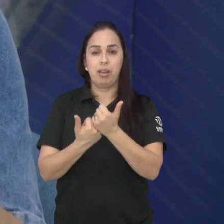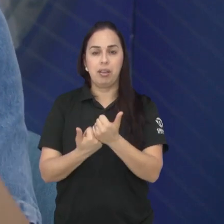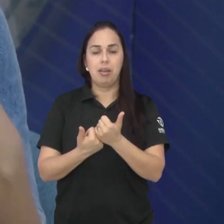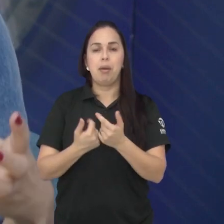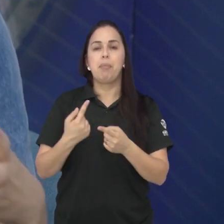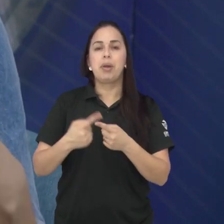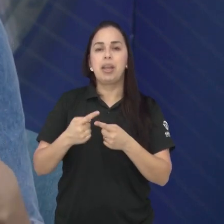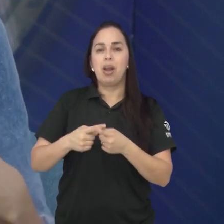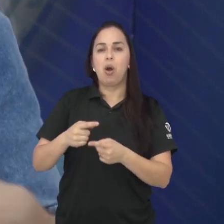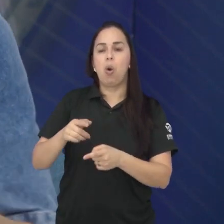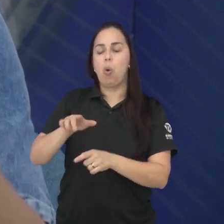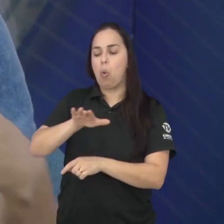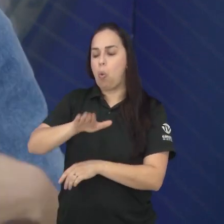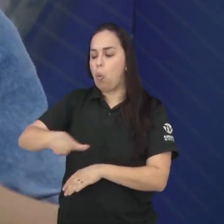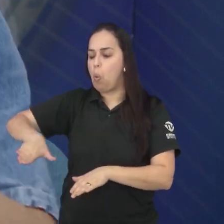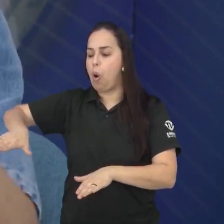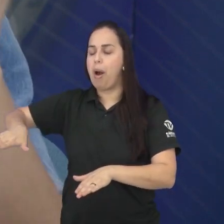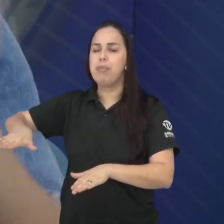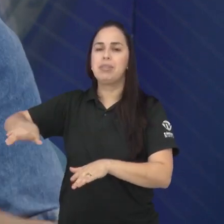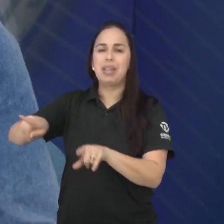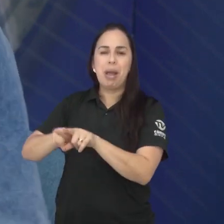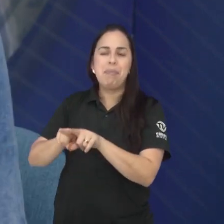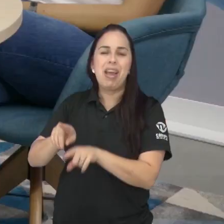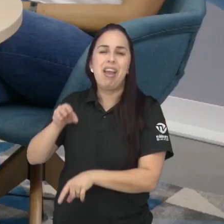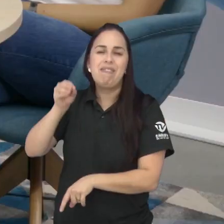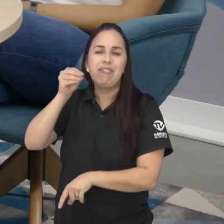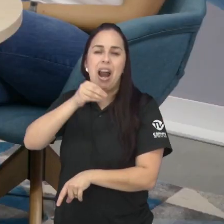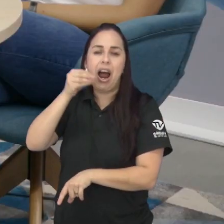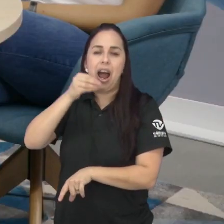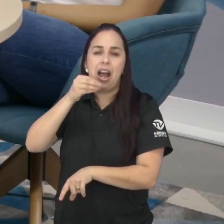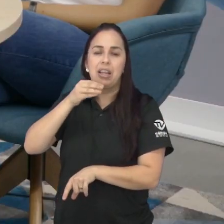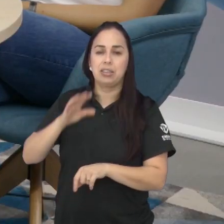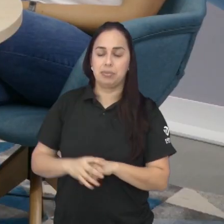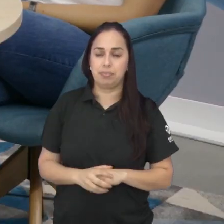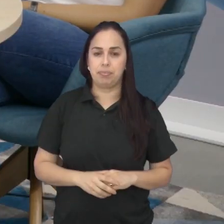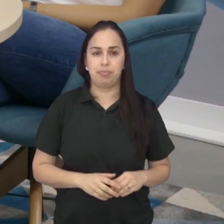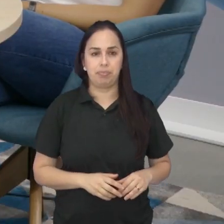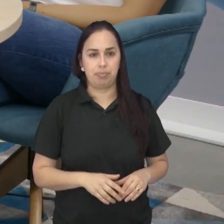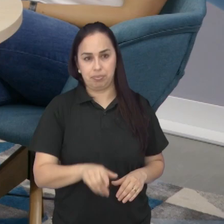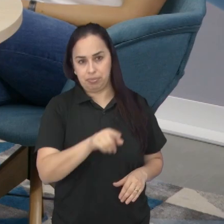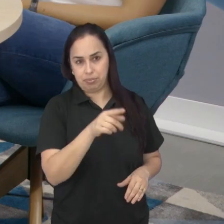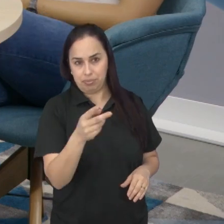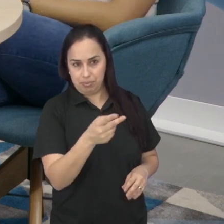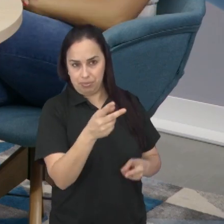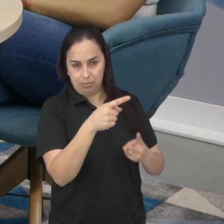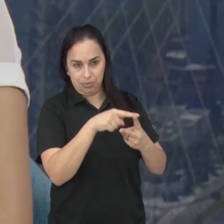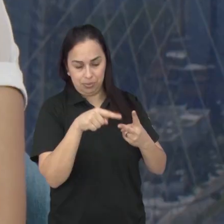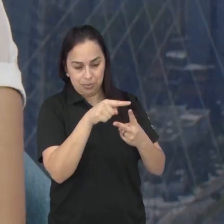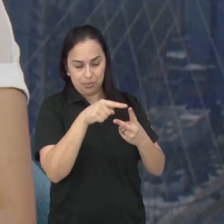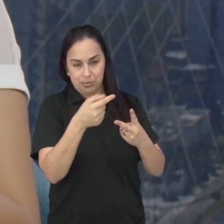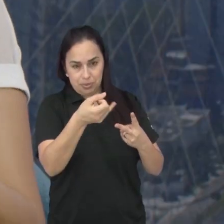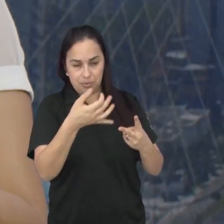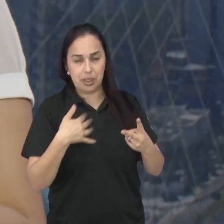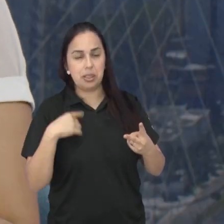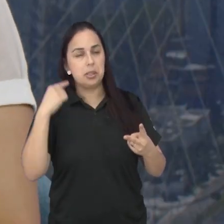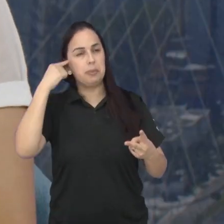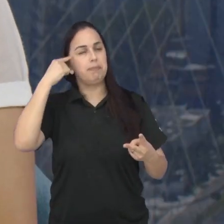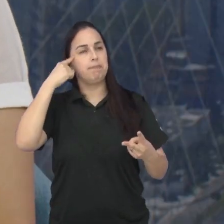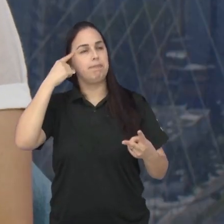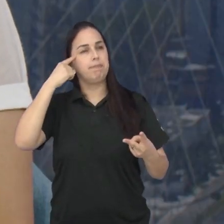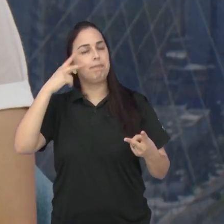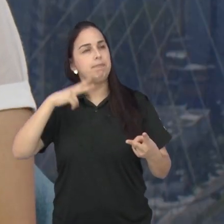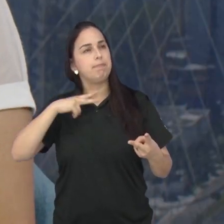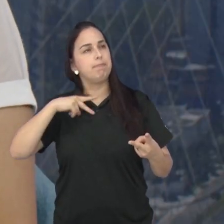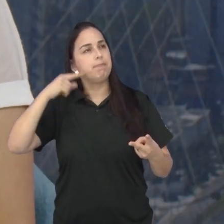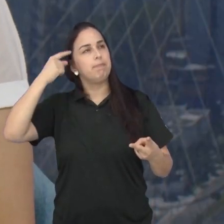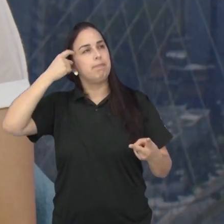masculinidade frágil, né? Que acaba, que nos afeta diretamente. Sim, né? Ouvindo vocês, né? Pensava aqui, né? Acho